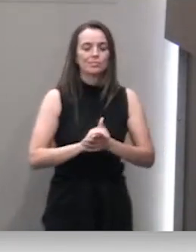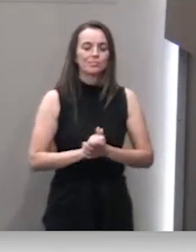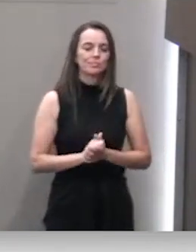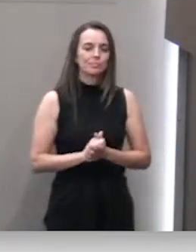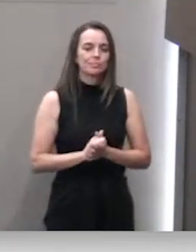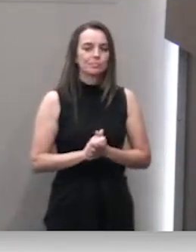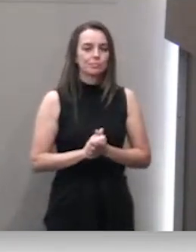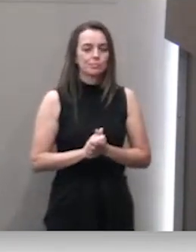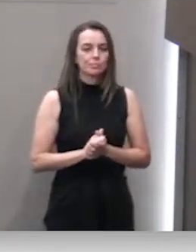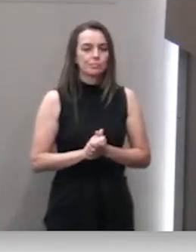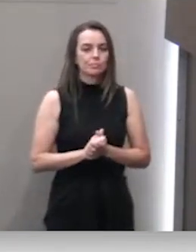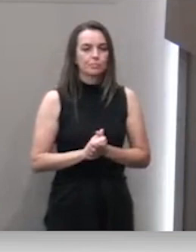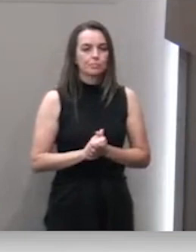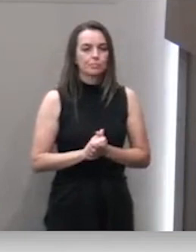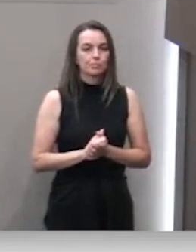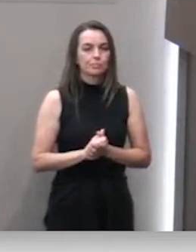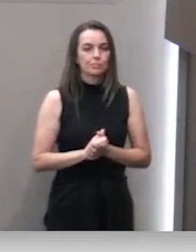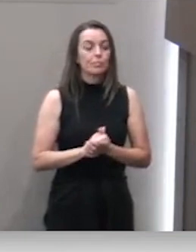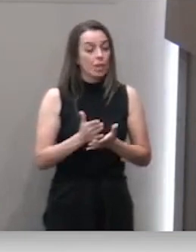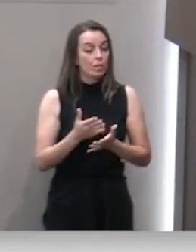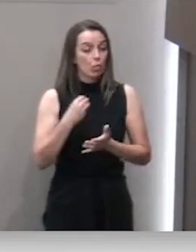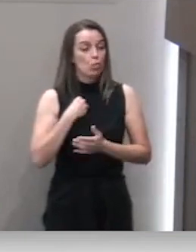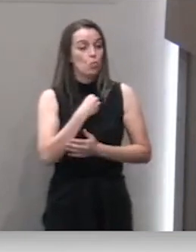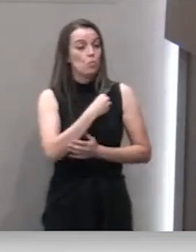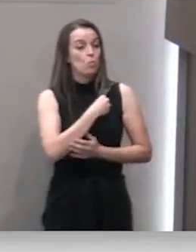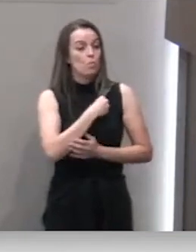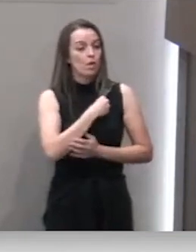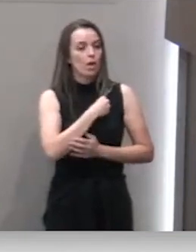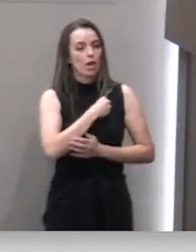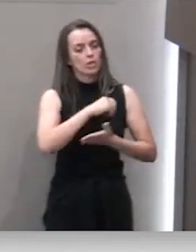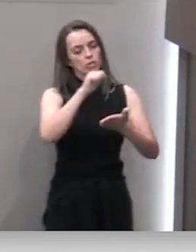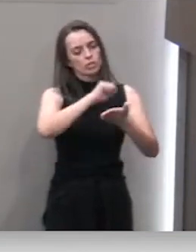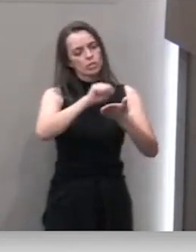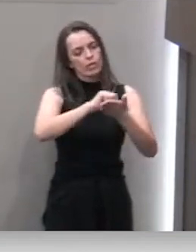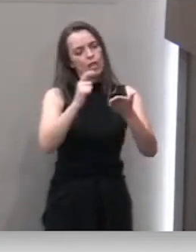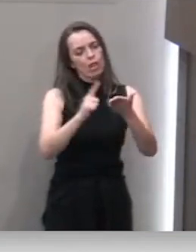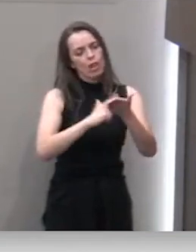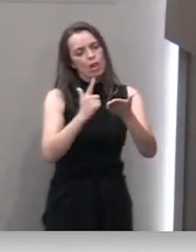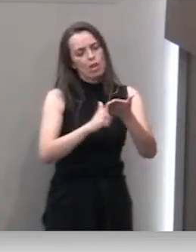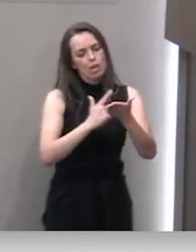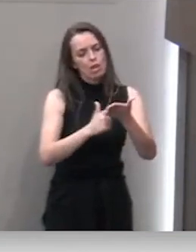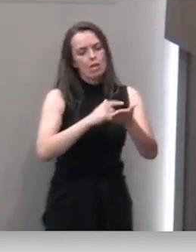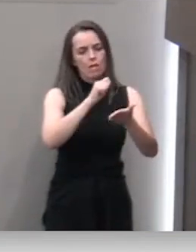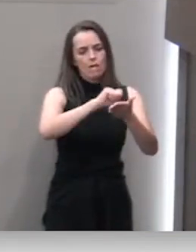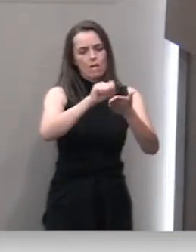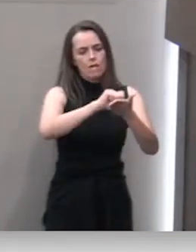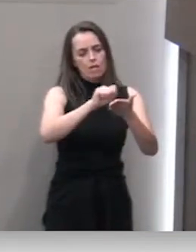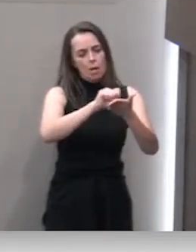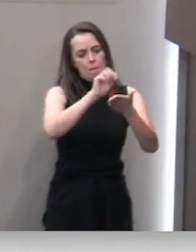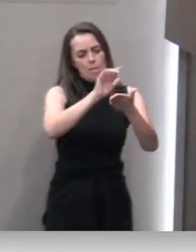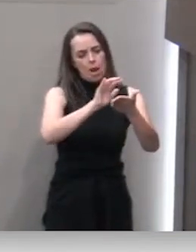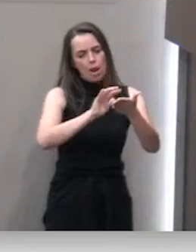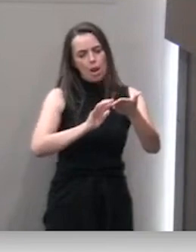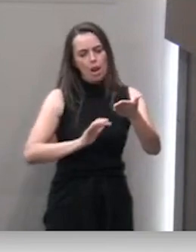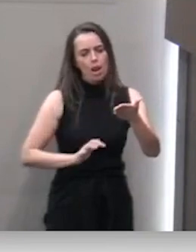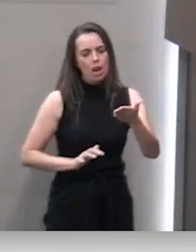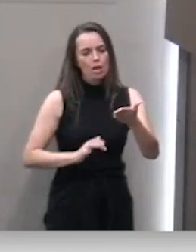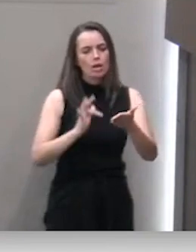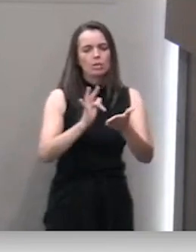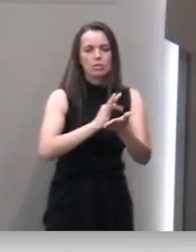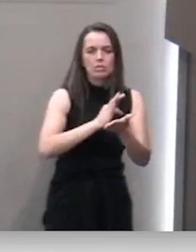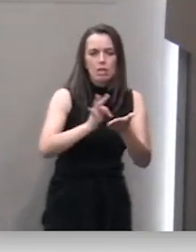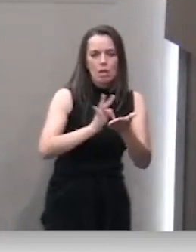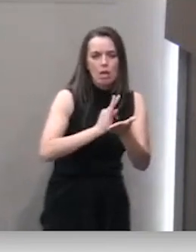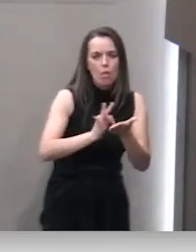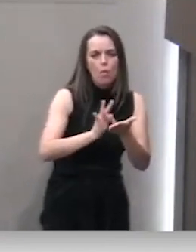Posteriormente a isso, então, aí esse médico, ele escreveu um livro que embaseou todas as escolas e teorias